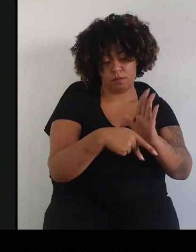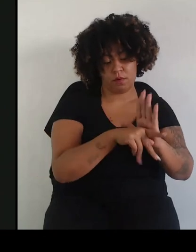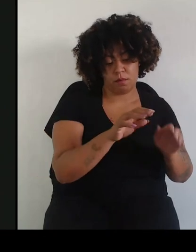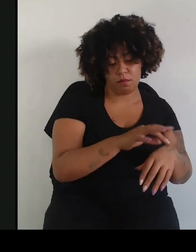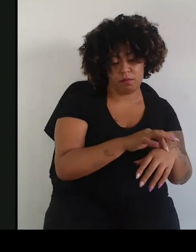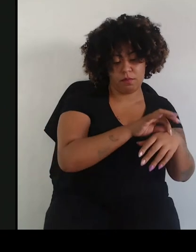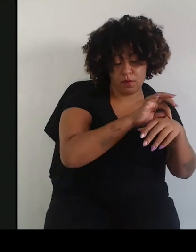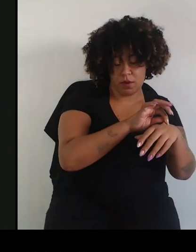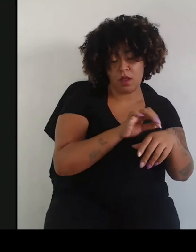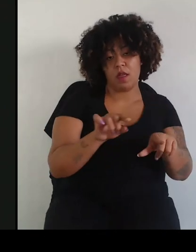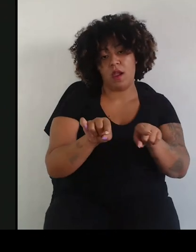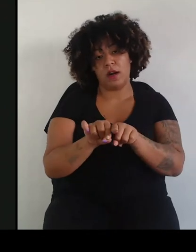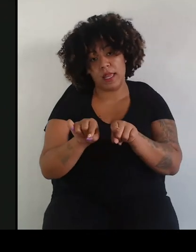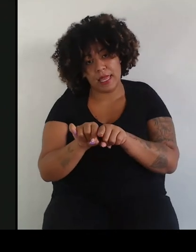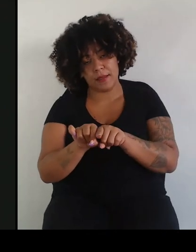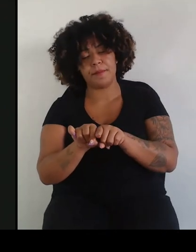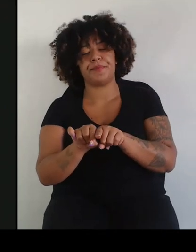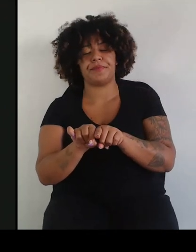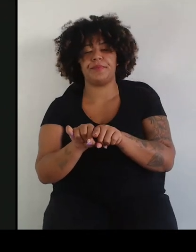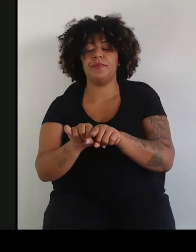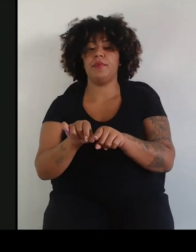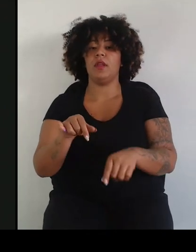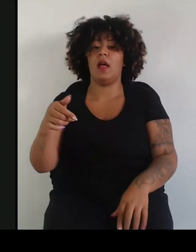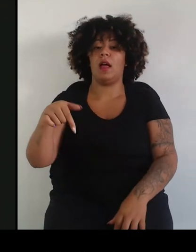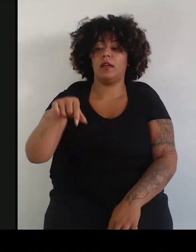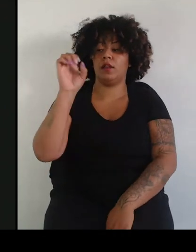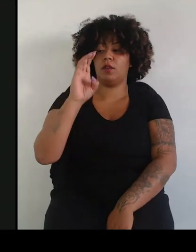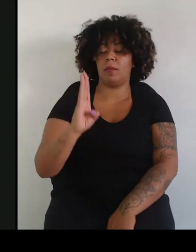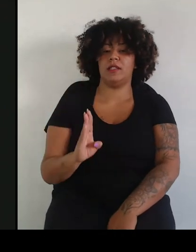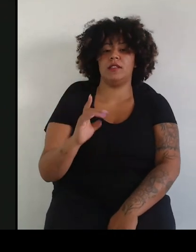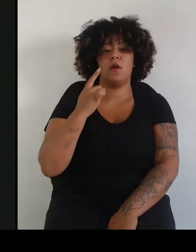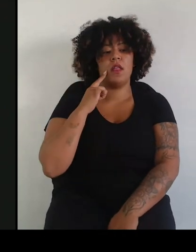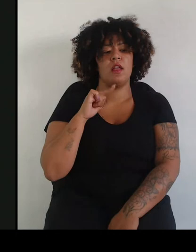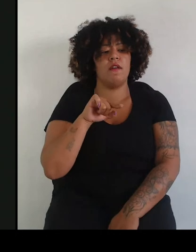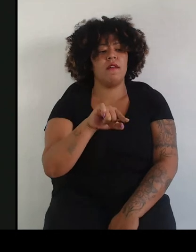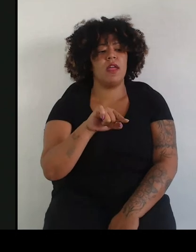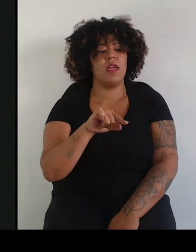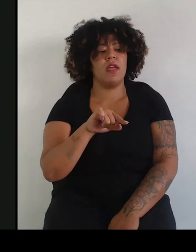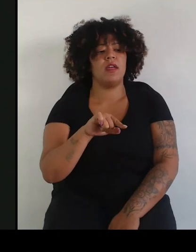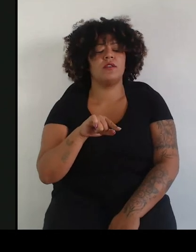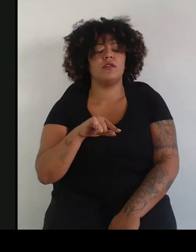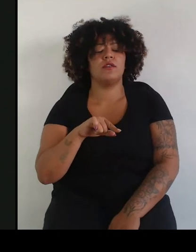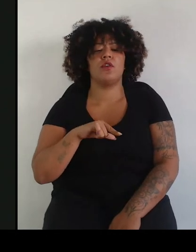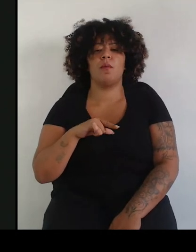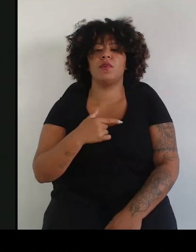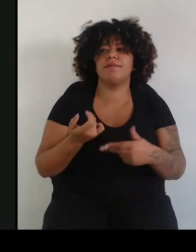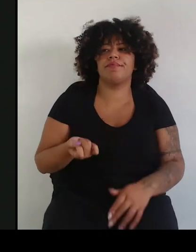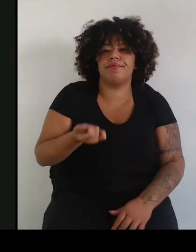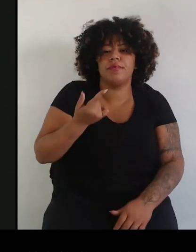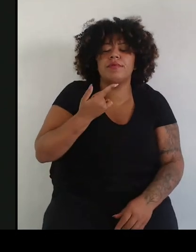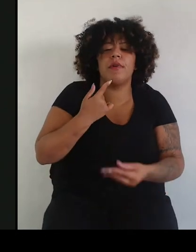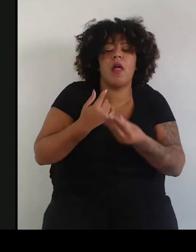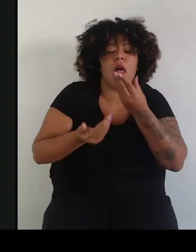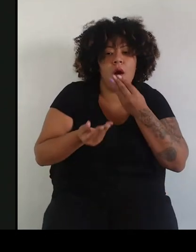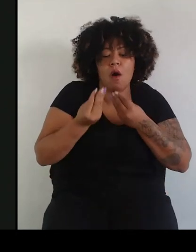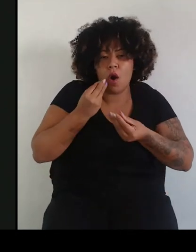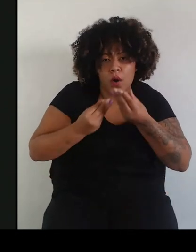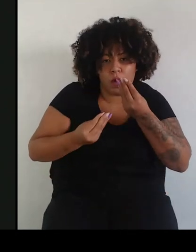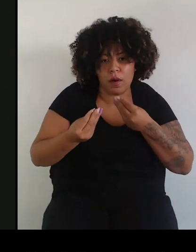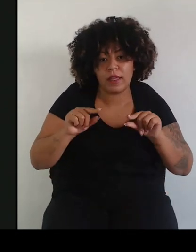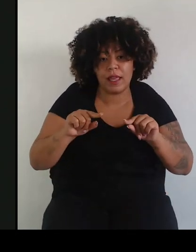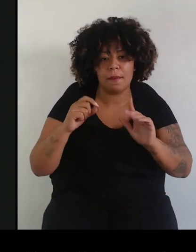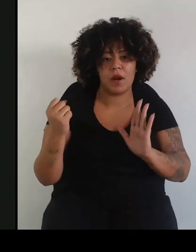1928 a revista da antropofagia uma iniciativa do poeta Oswaldo de Andrade